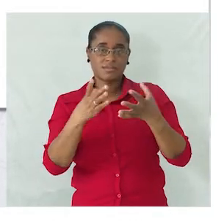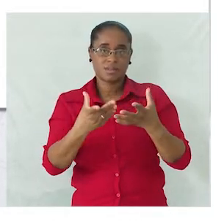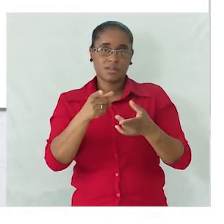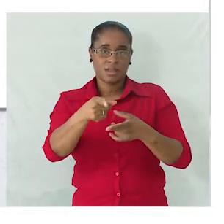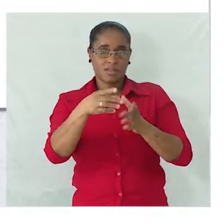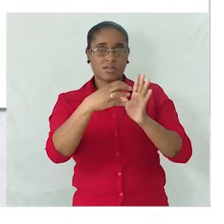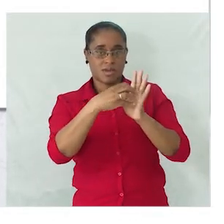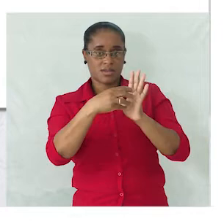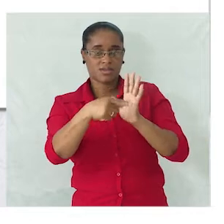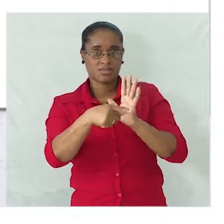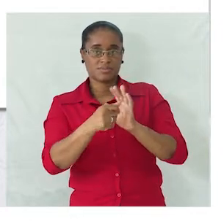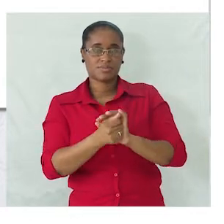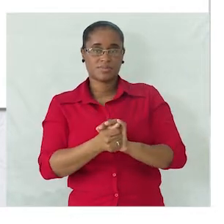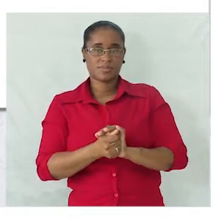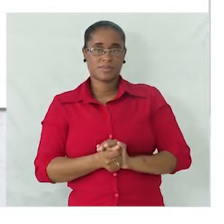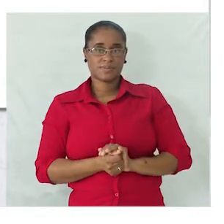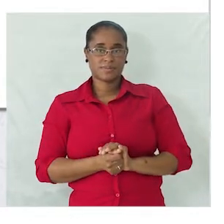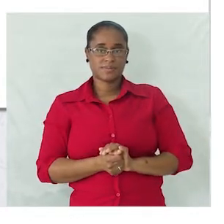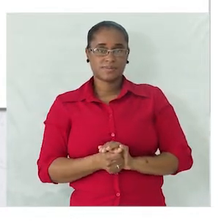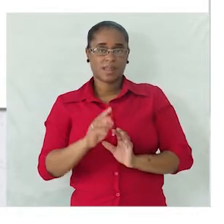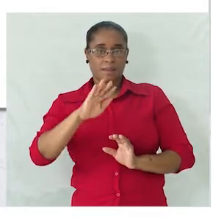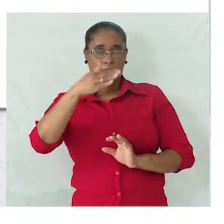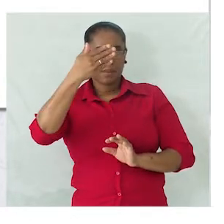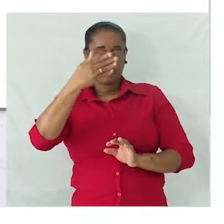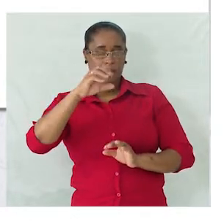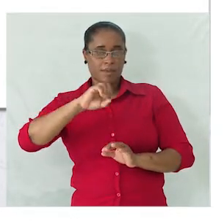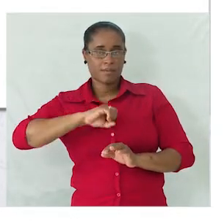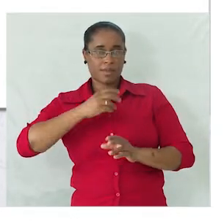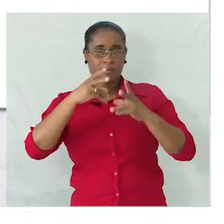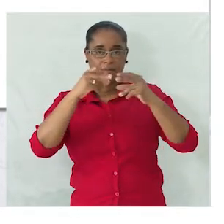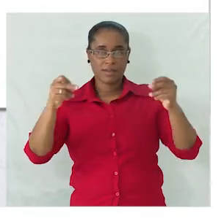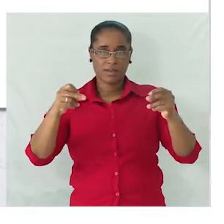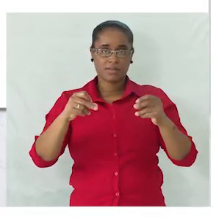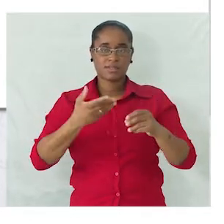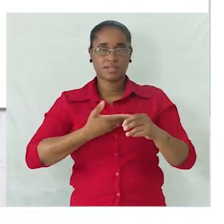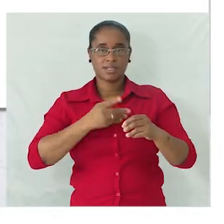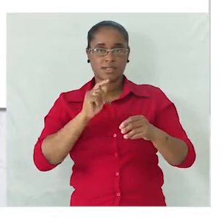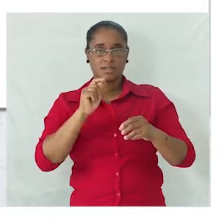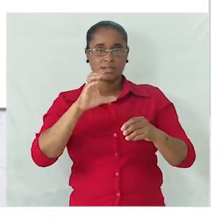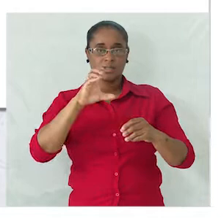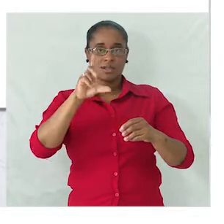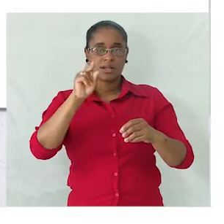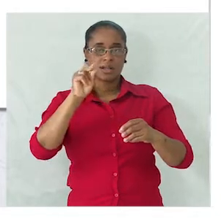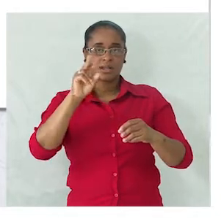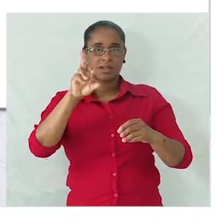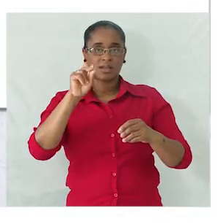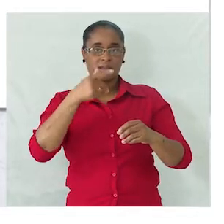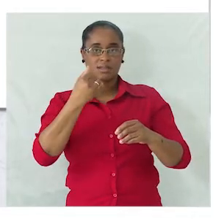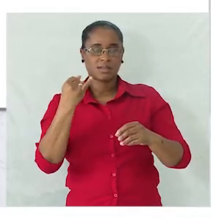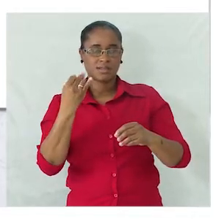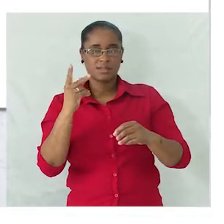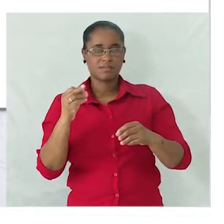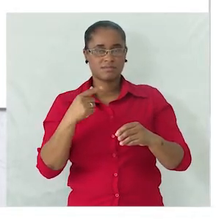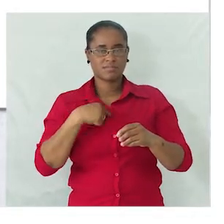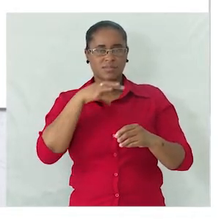esta imagem. A minha primeira frase, que é declarativa, eu digo assim: eu lavo